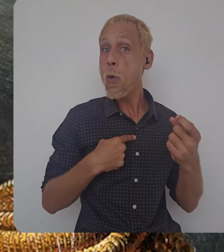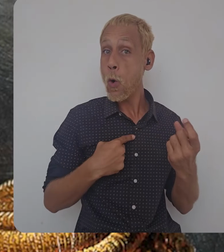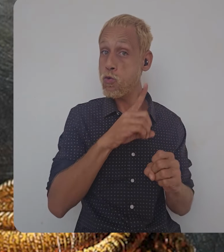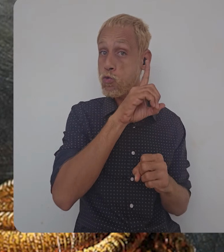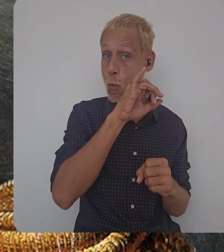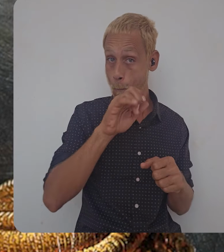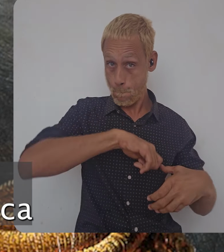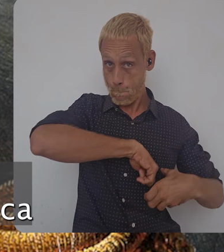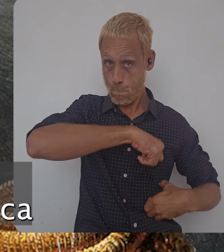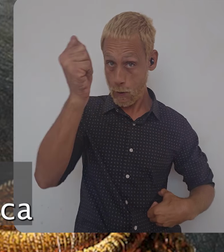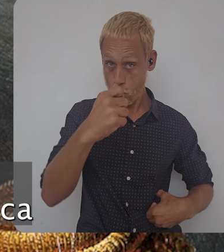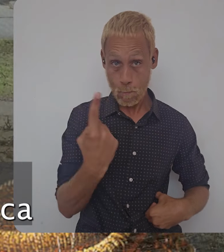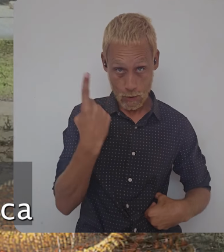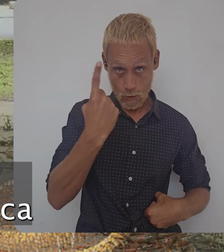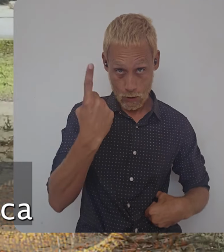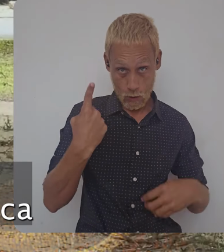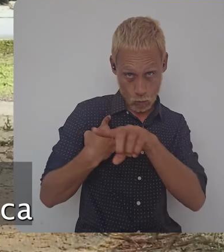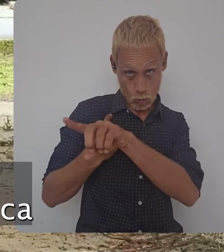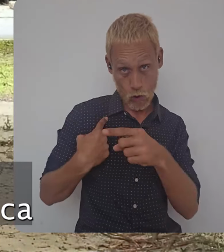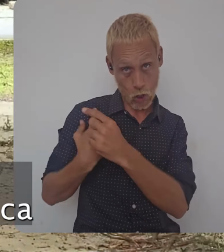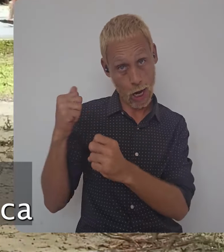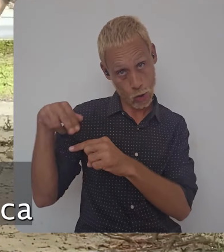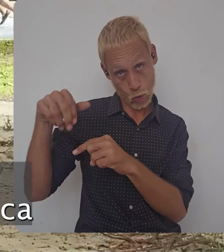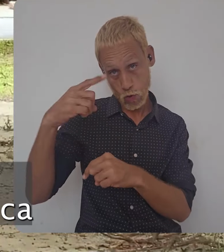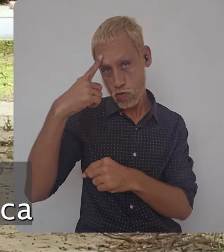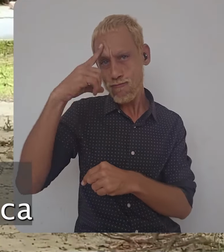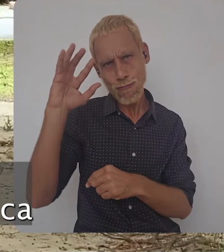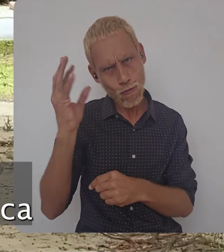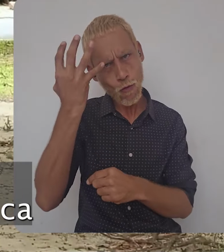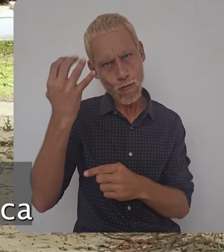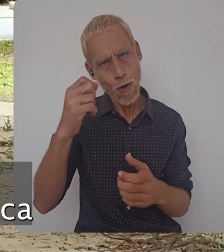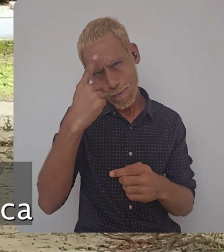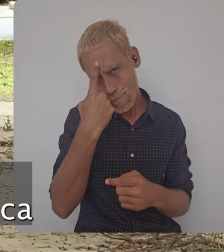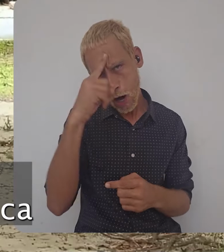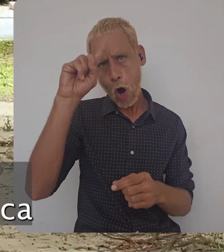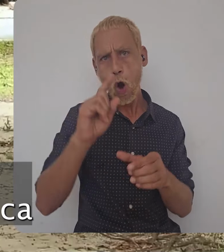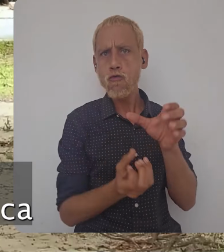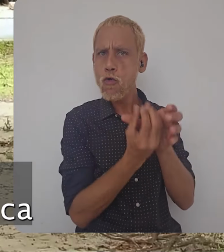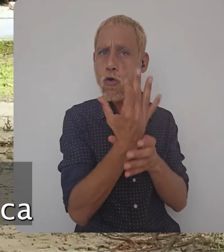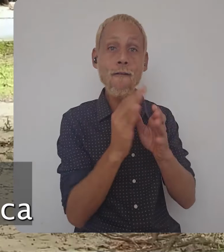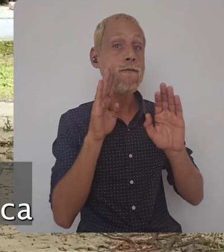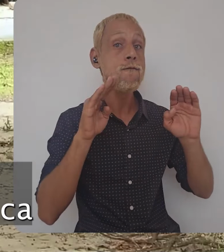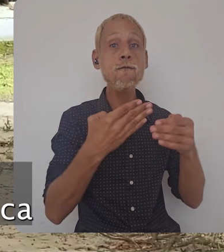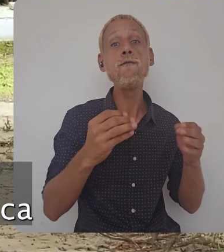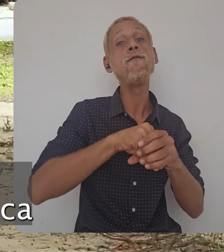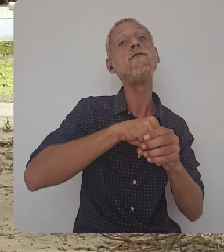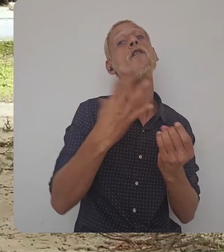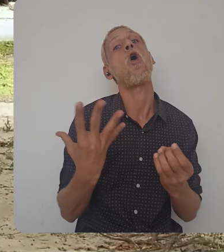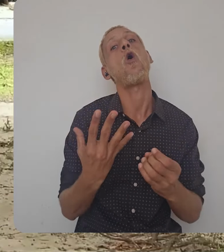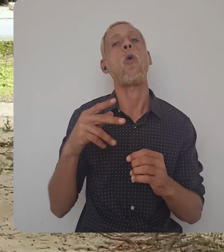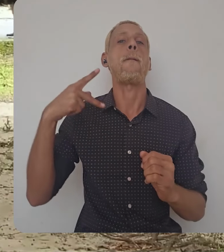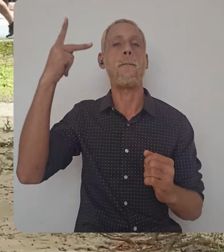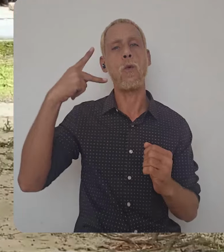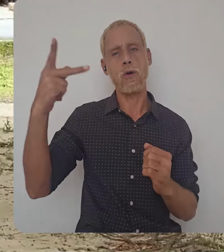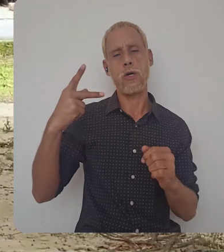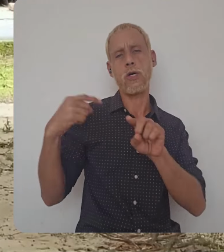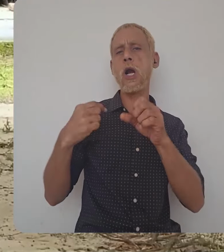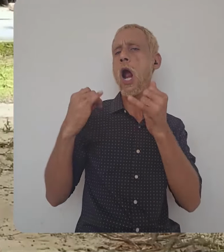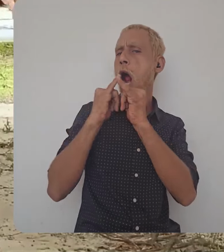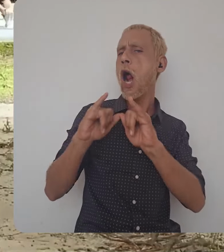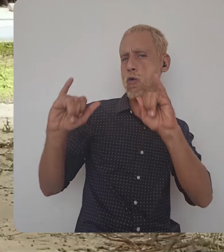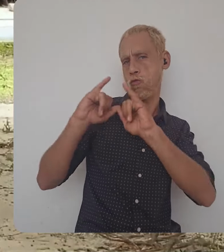a Pedro I, né? Em 1825, Antonino decide criar um jornal focado fora da política, né? Abordar a